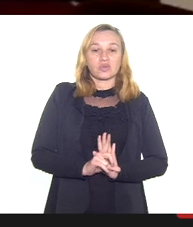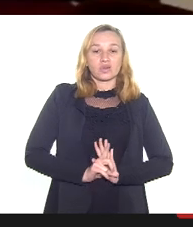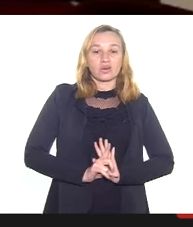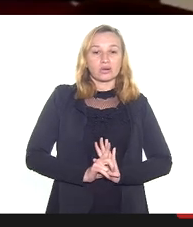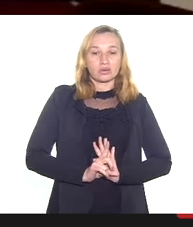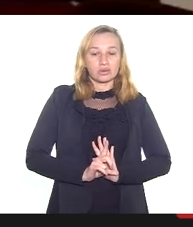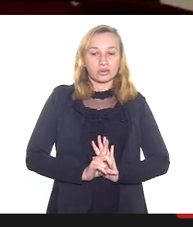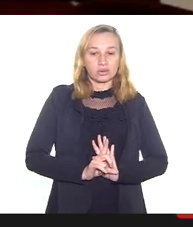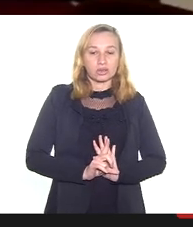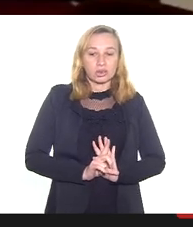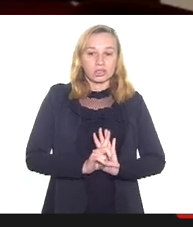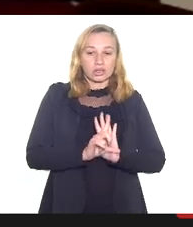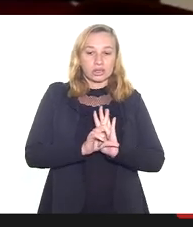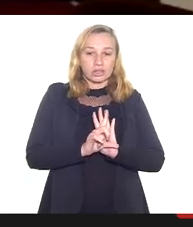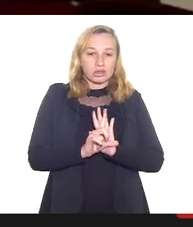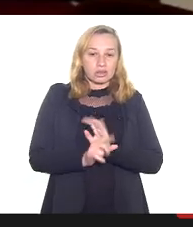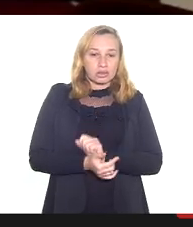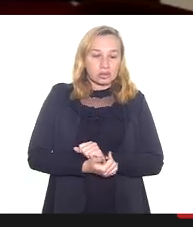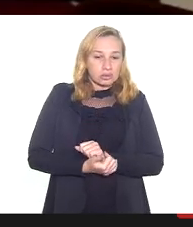vem